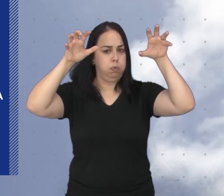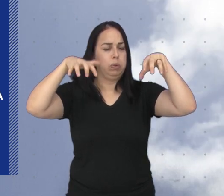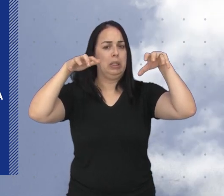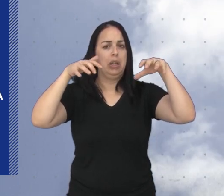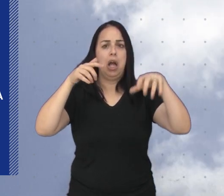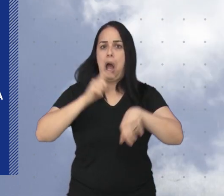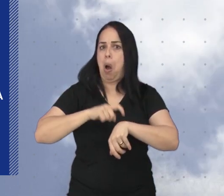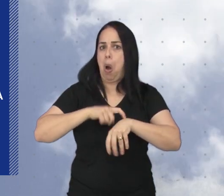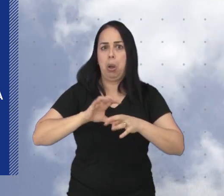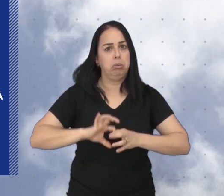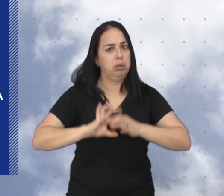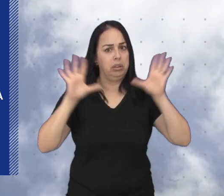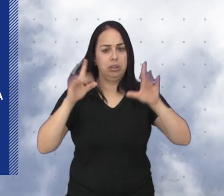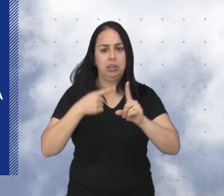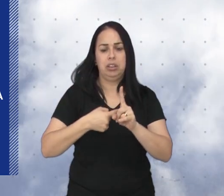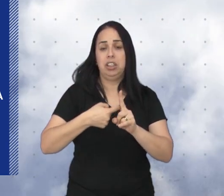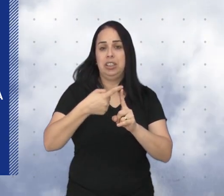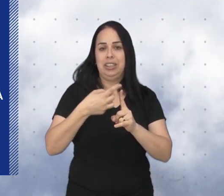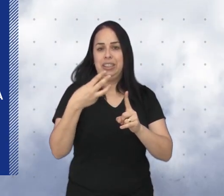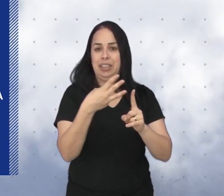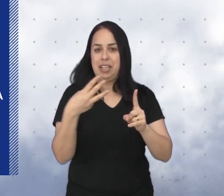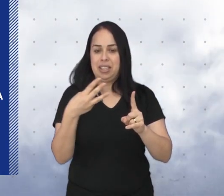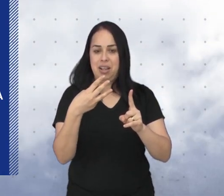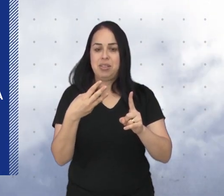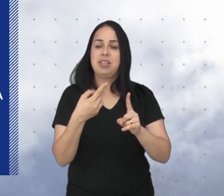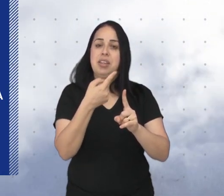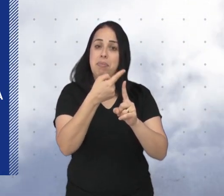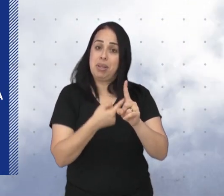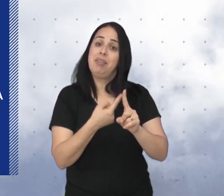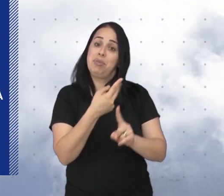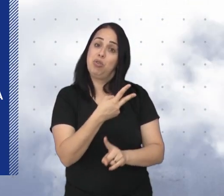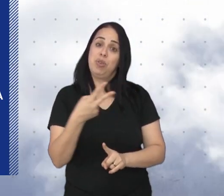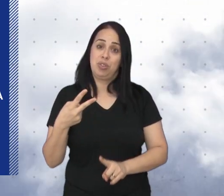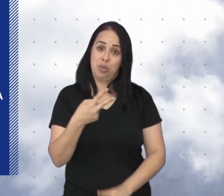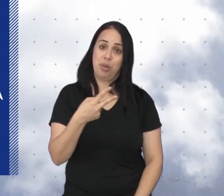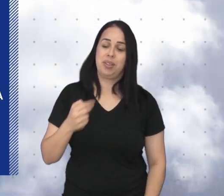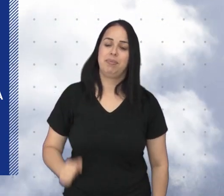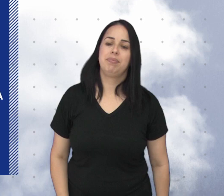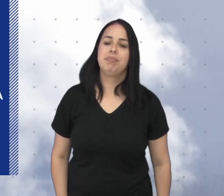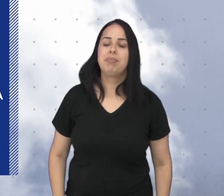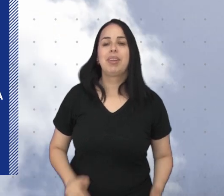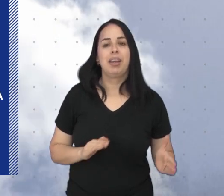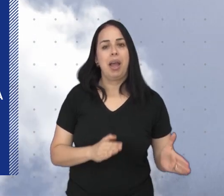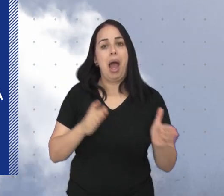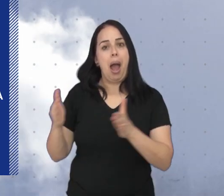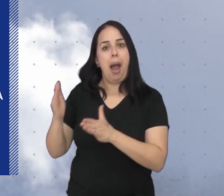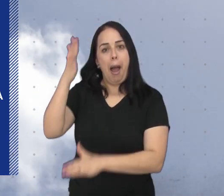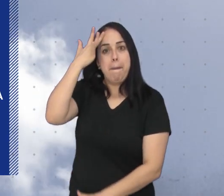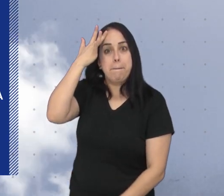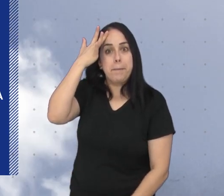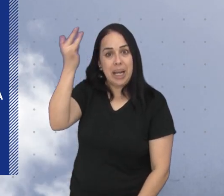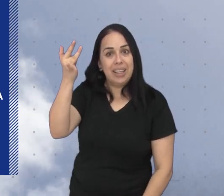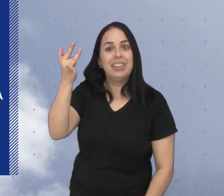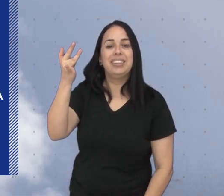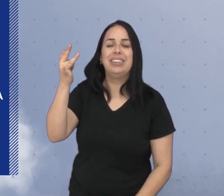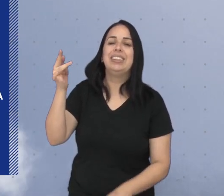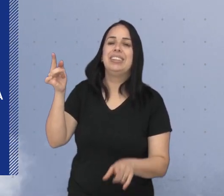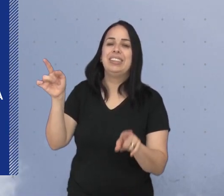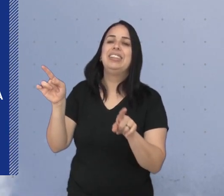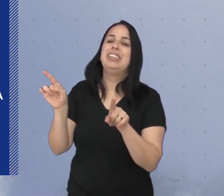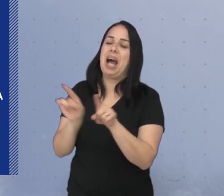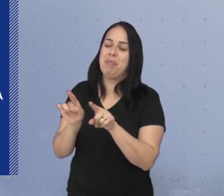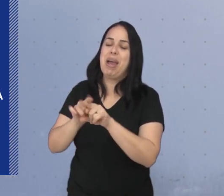de chuva a qualquer momento. A máxima é de 33 graus e a mínima de 22. Para amanhã,